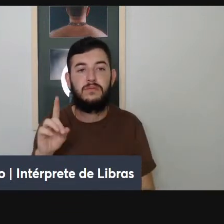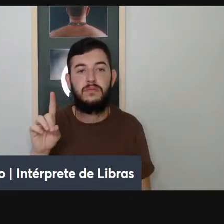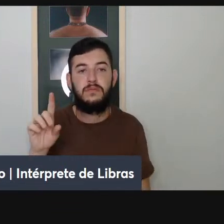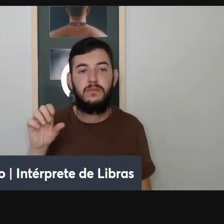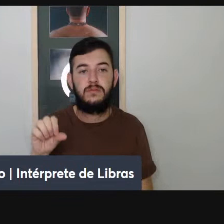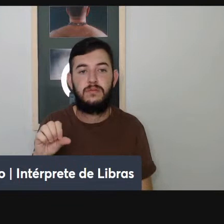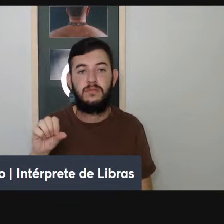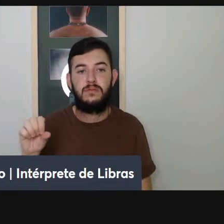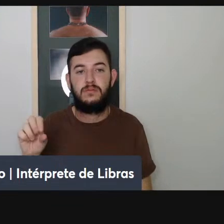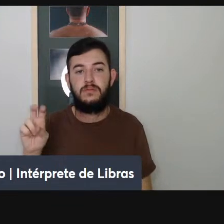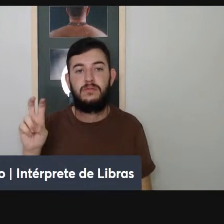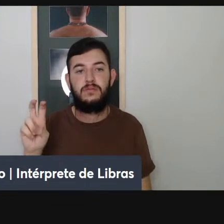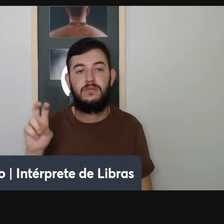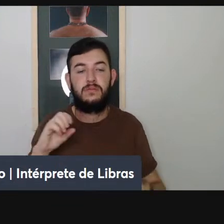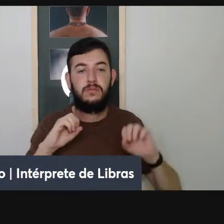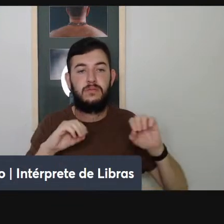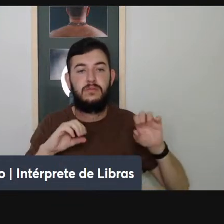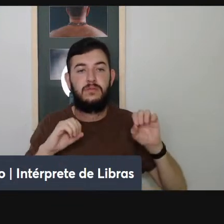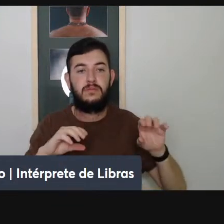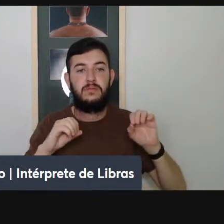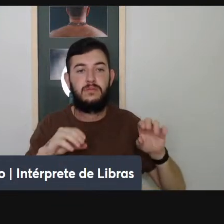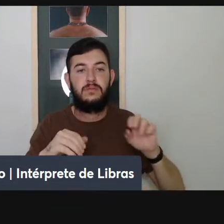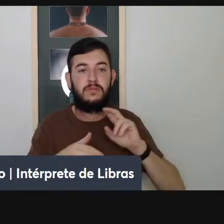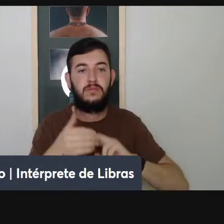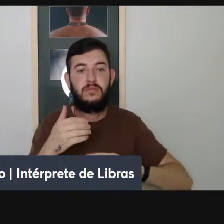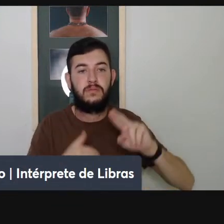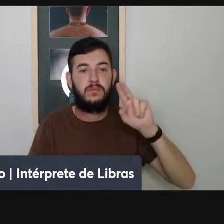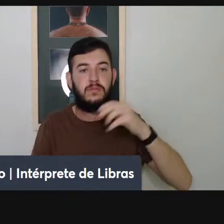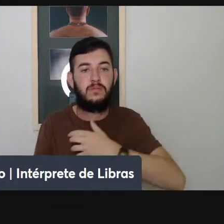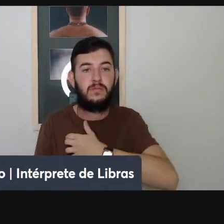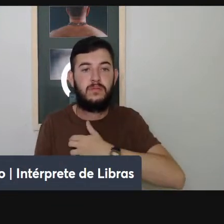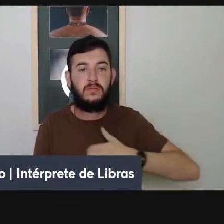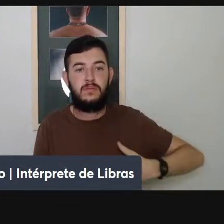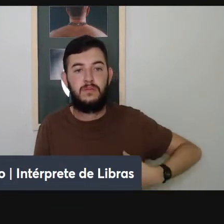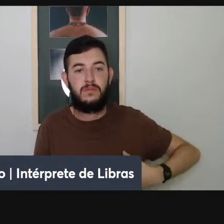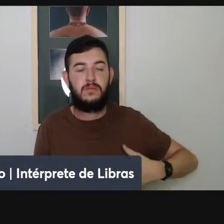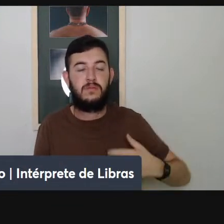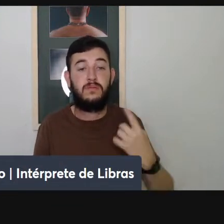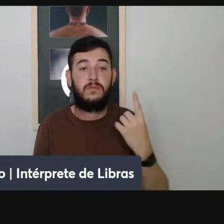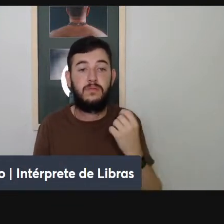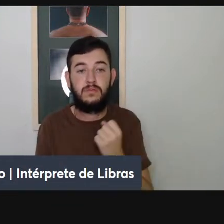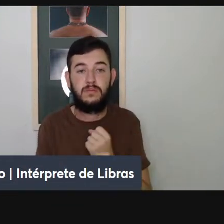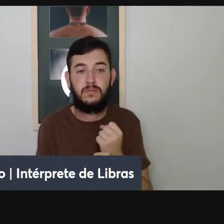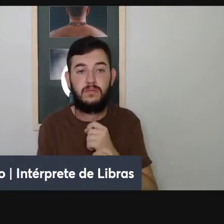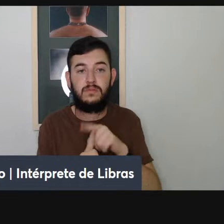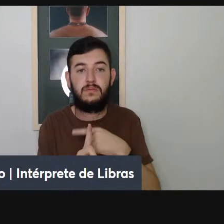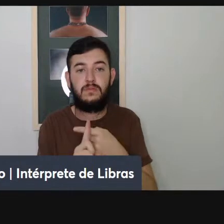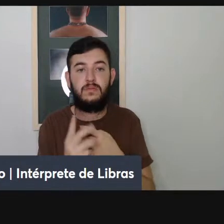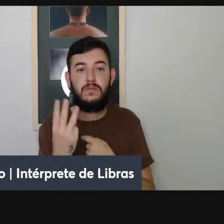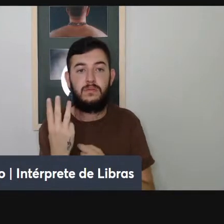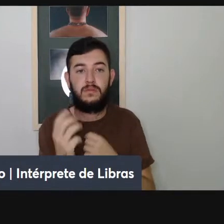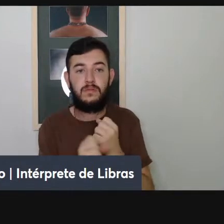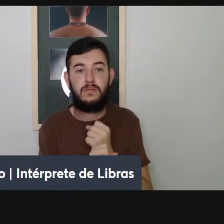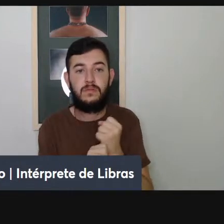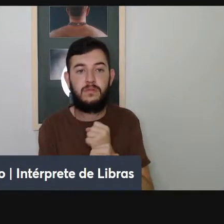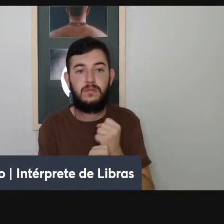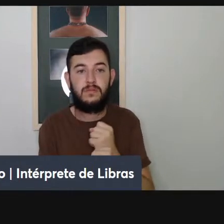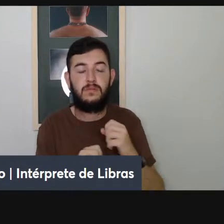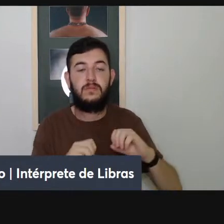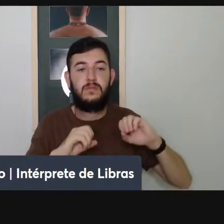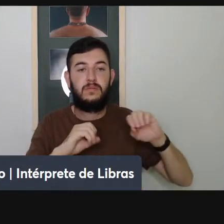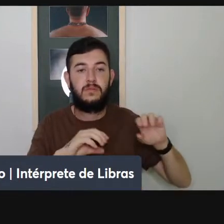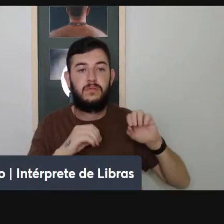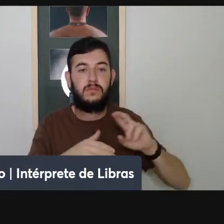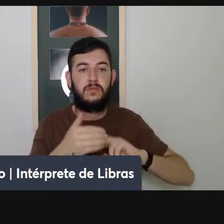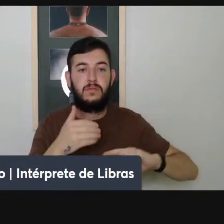tendo lecionado na Universidade de Howard por 1 ano e por mais 3 anos na Universidade da Califórnia, em Santa